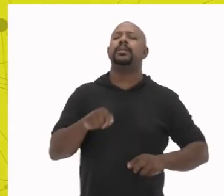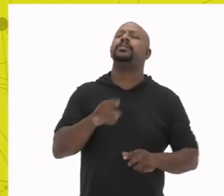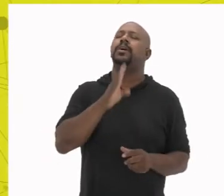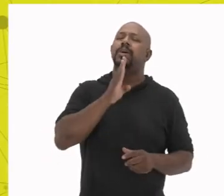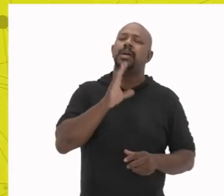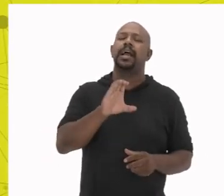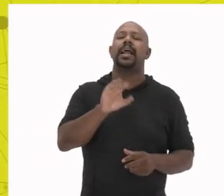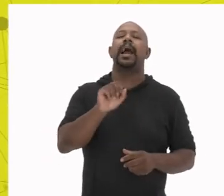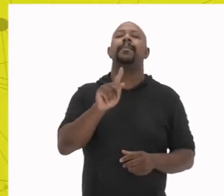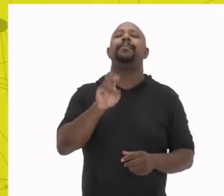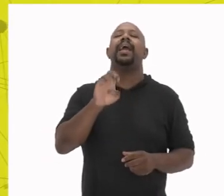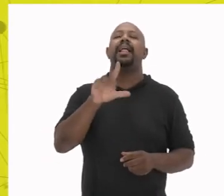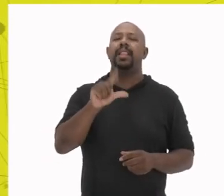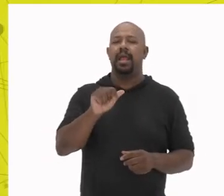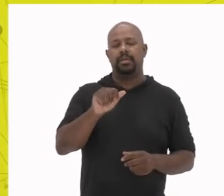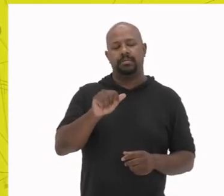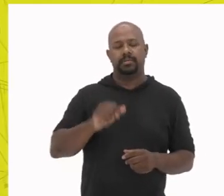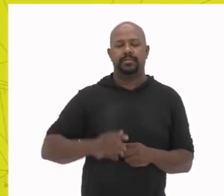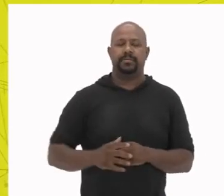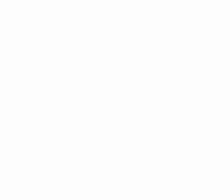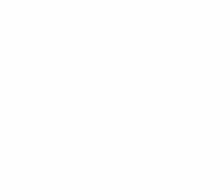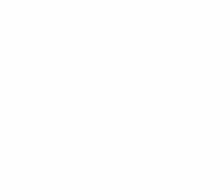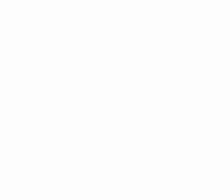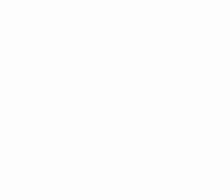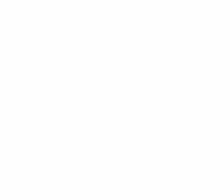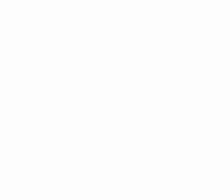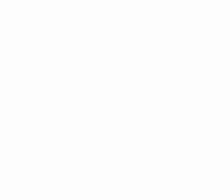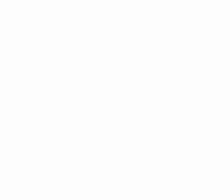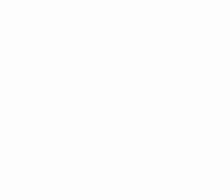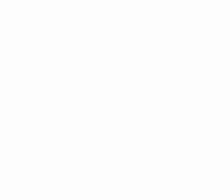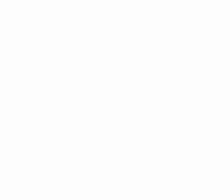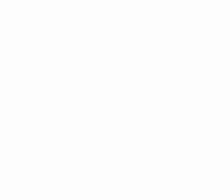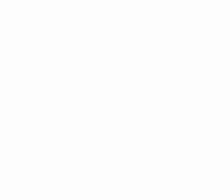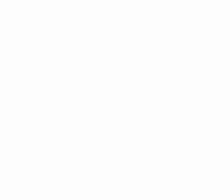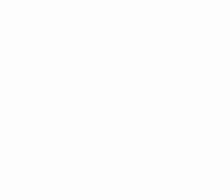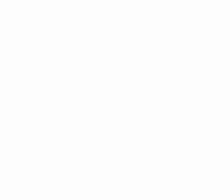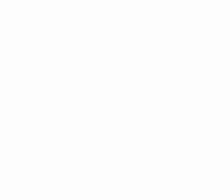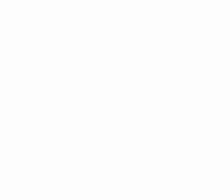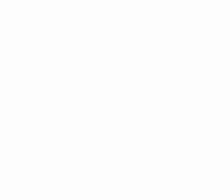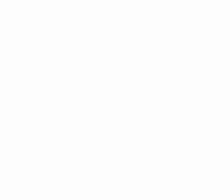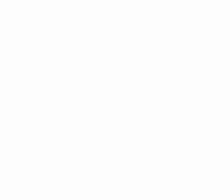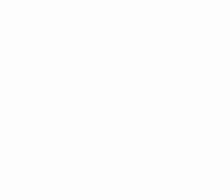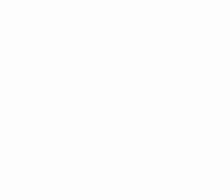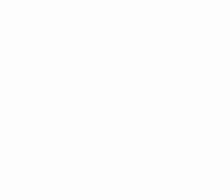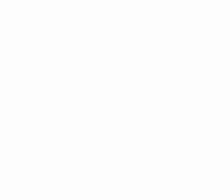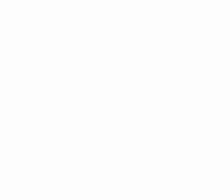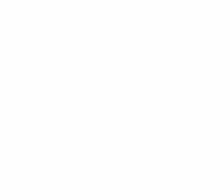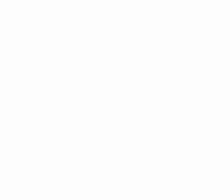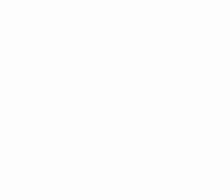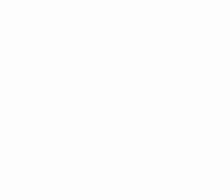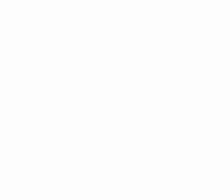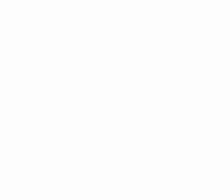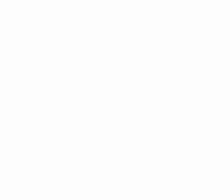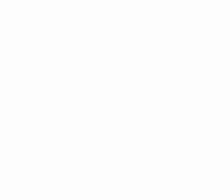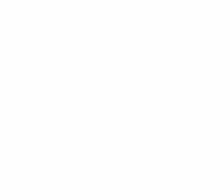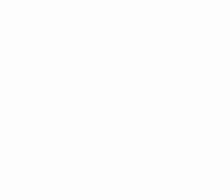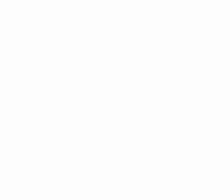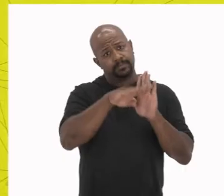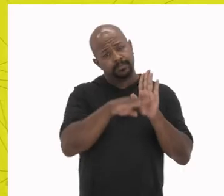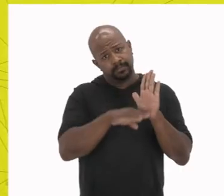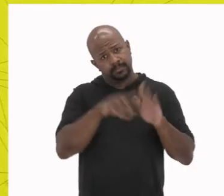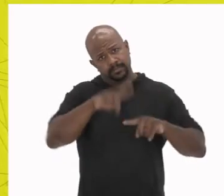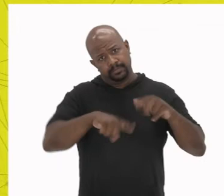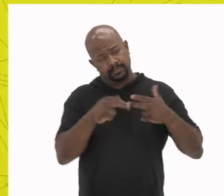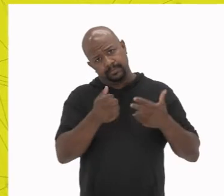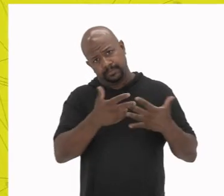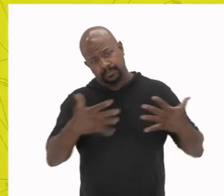de higienização, conhecidas como capela. Um equipamento vertical de madeira com um vão na parte superior semicoberto por uma tampa de acrílico.